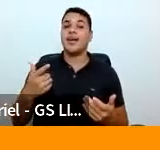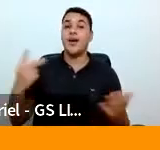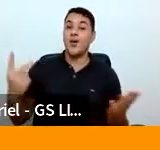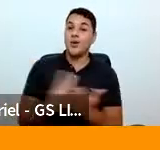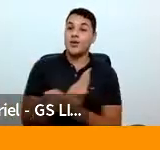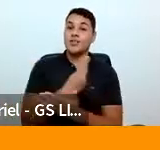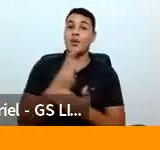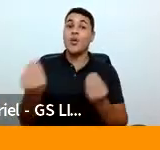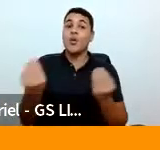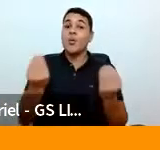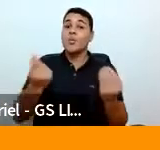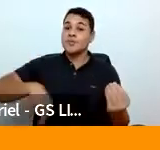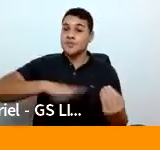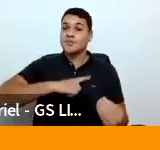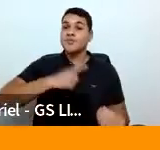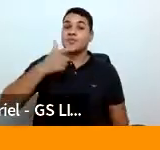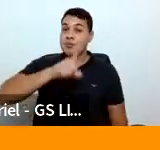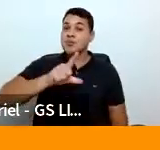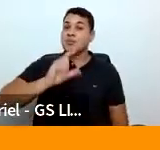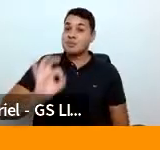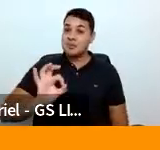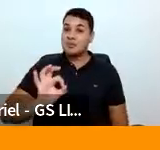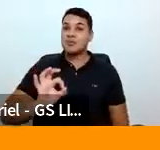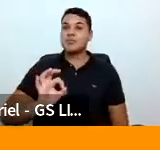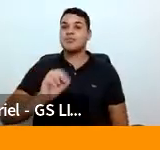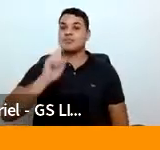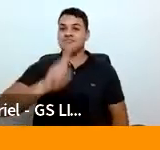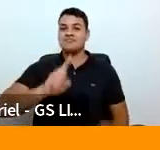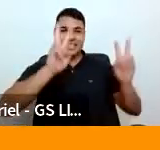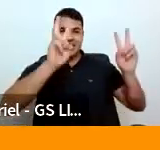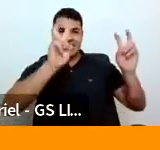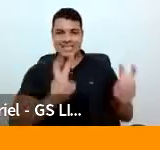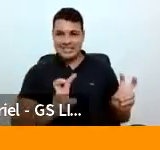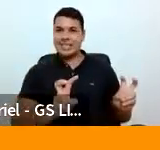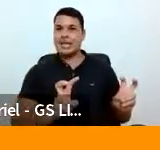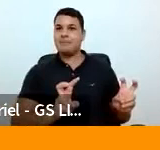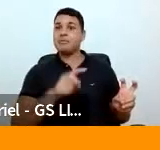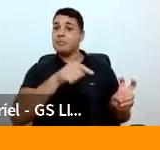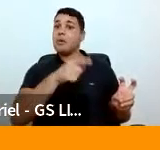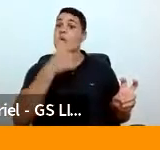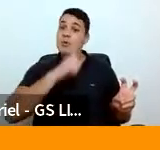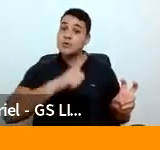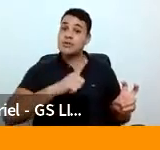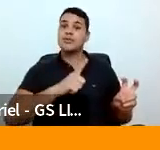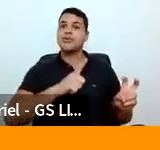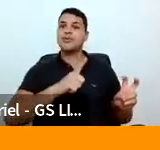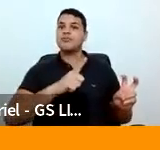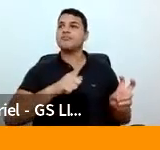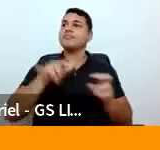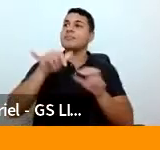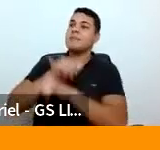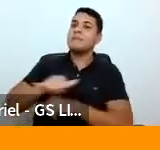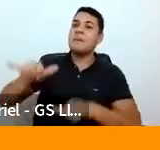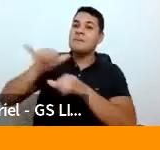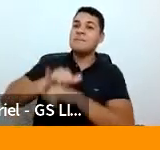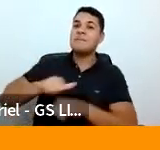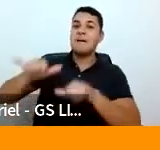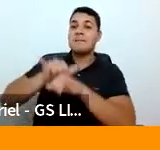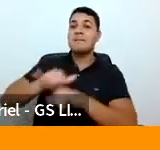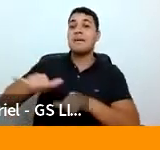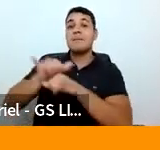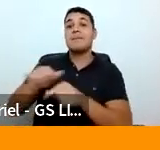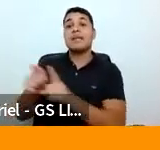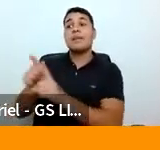como que a gente conseguiu, de alguma forma, tornar essas pautas pela equidade, pela diversidade, transversais às diferentes teses, né, os